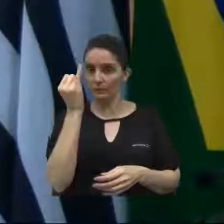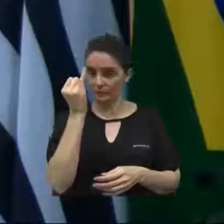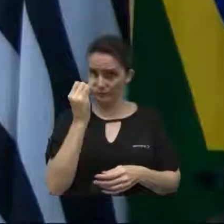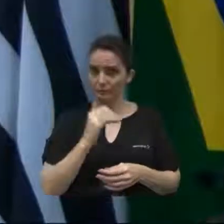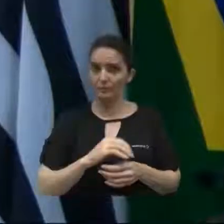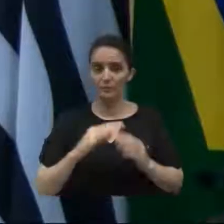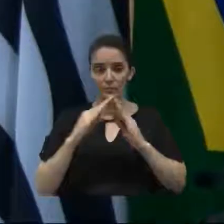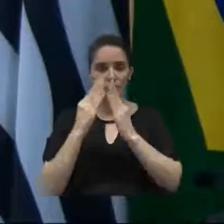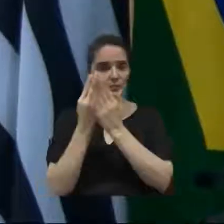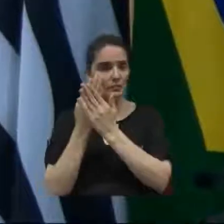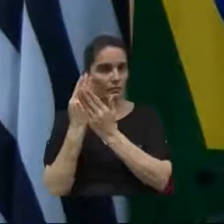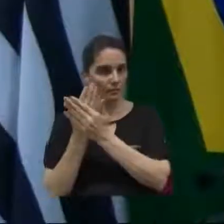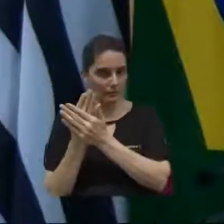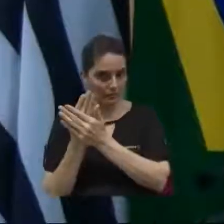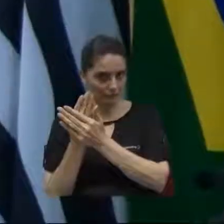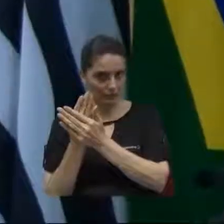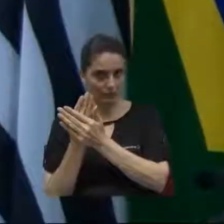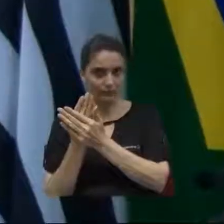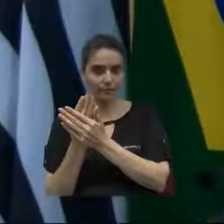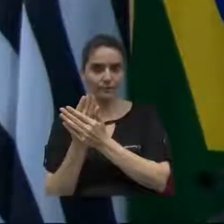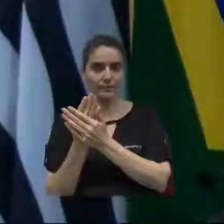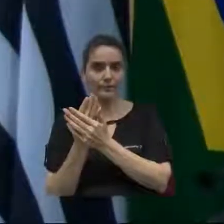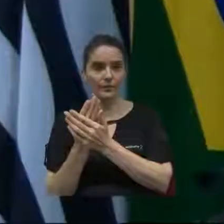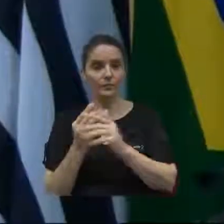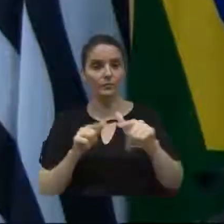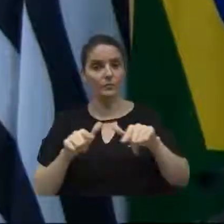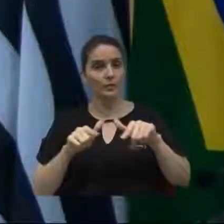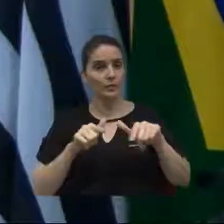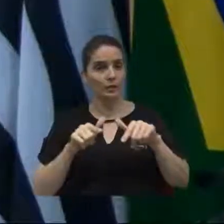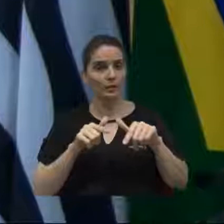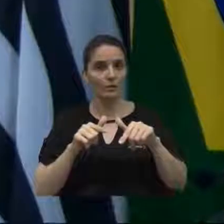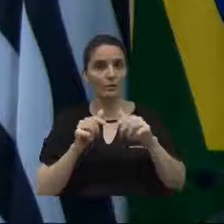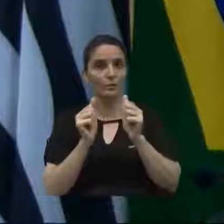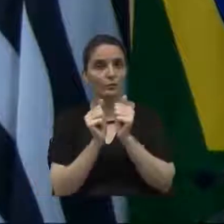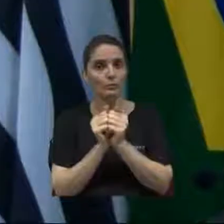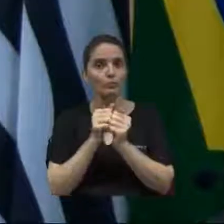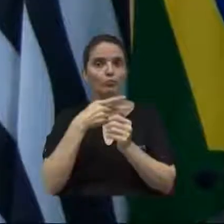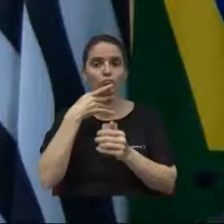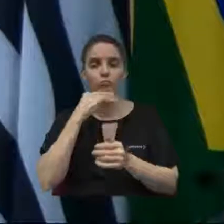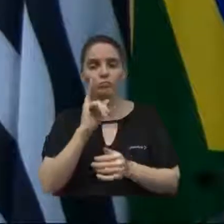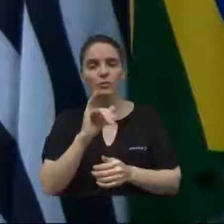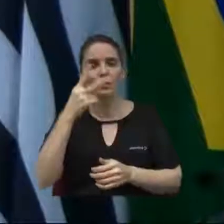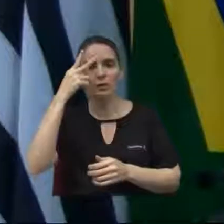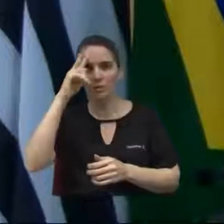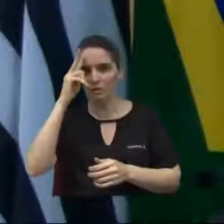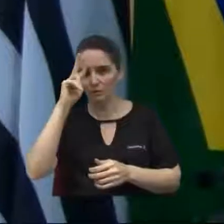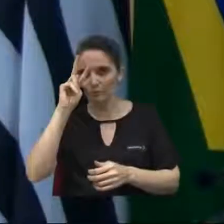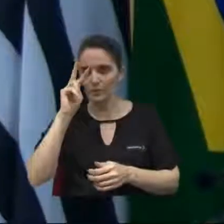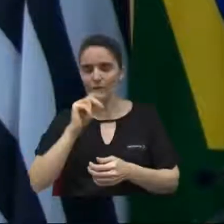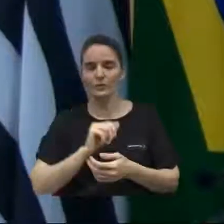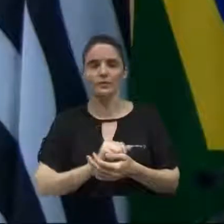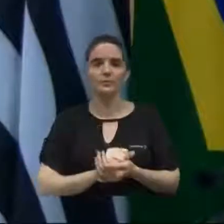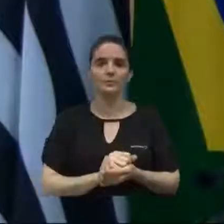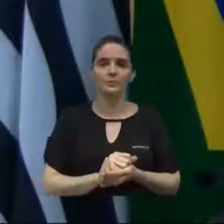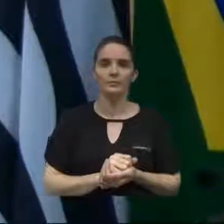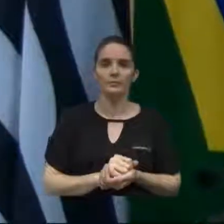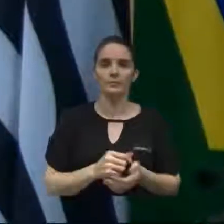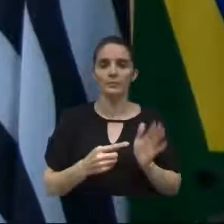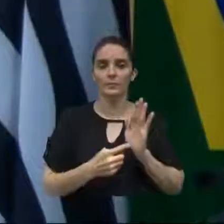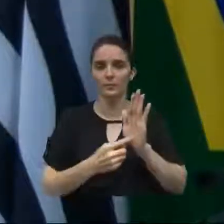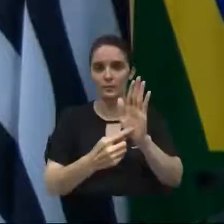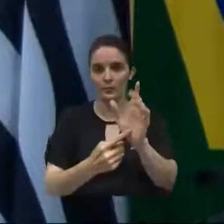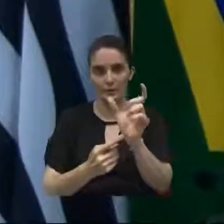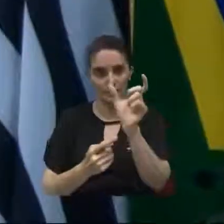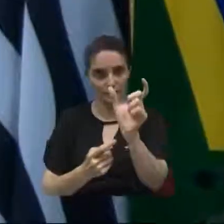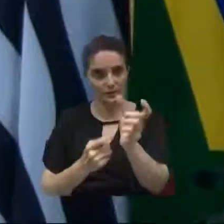escolas vão estar fazendo um trabalho com os pais para lembrarem. Através do quê? Da apresentação